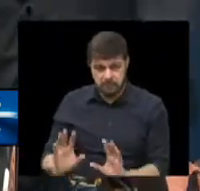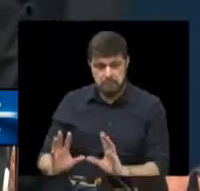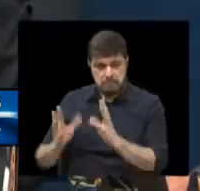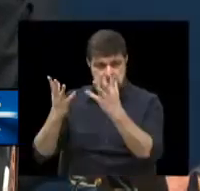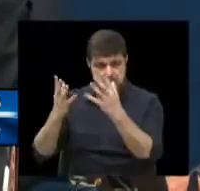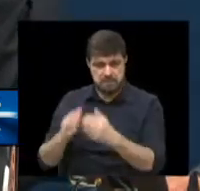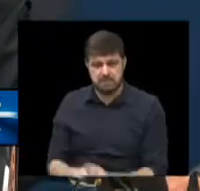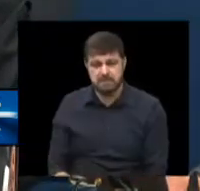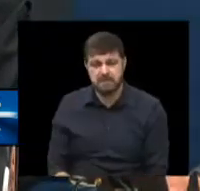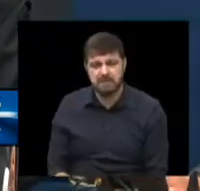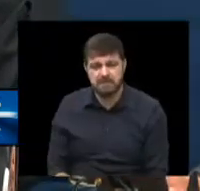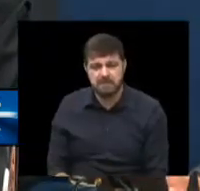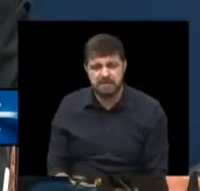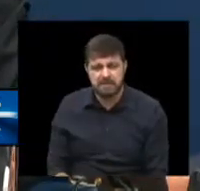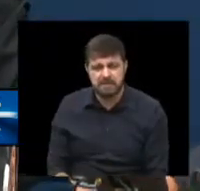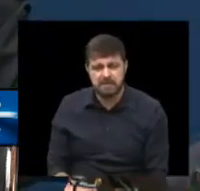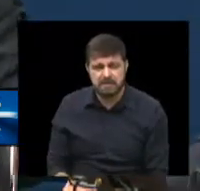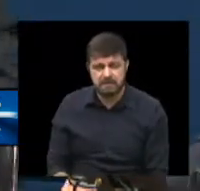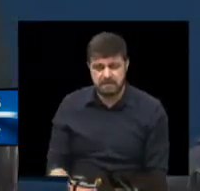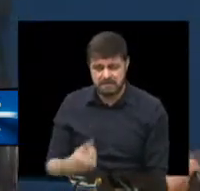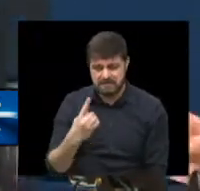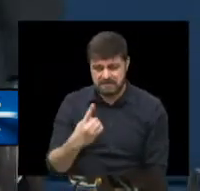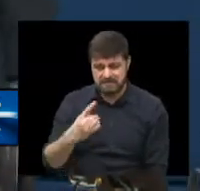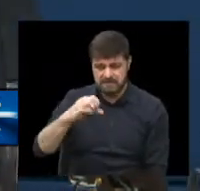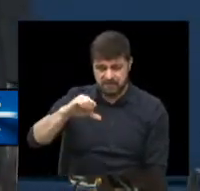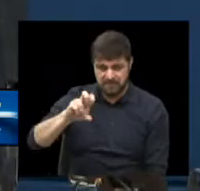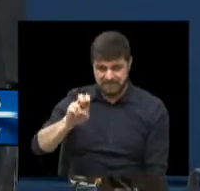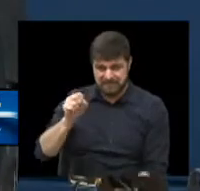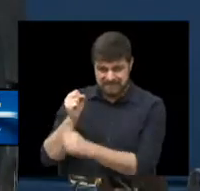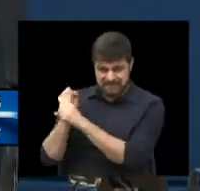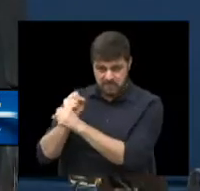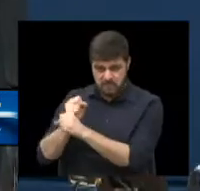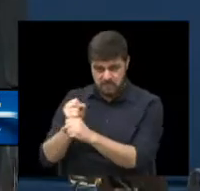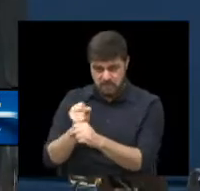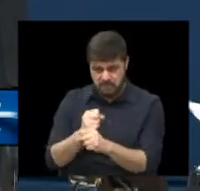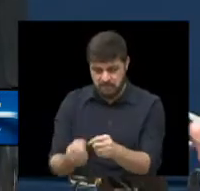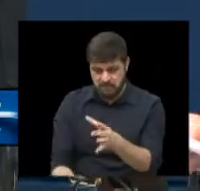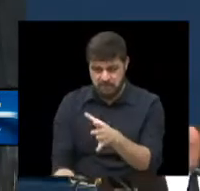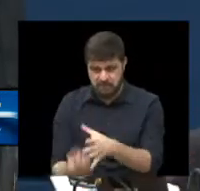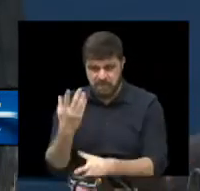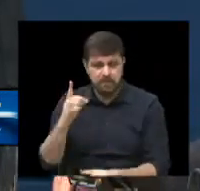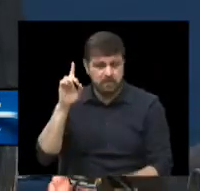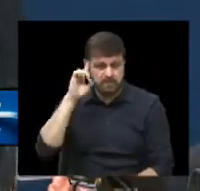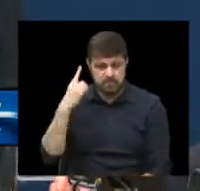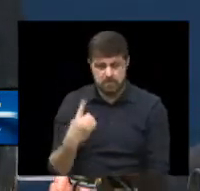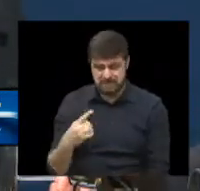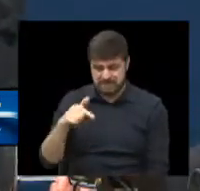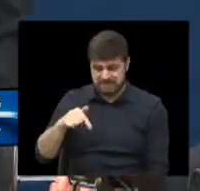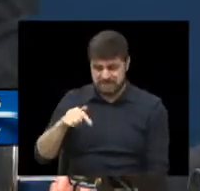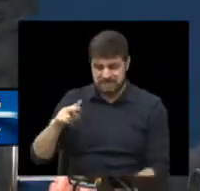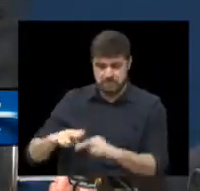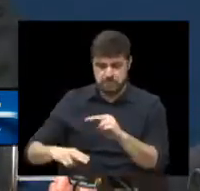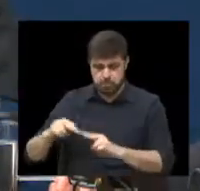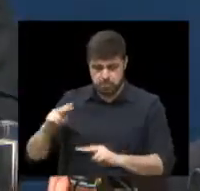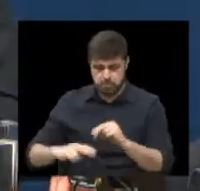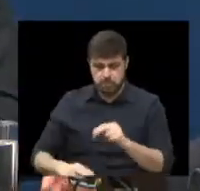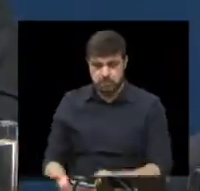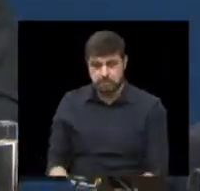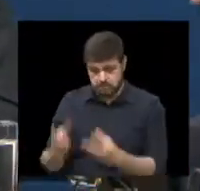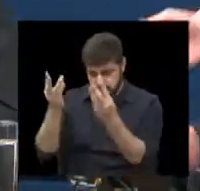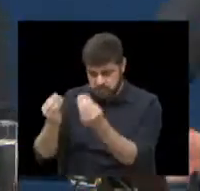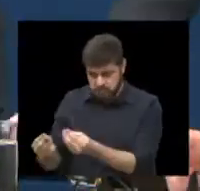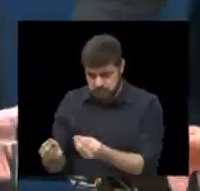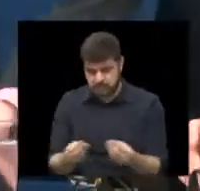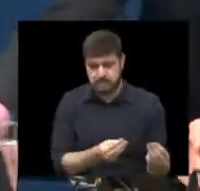celebração de 195 anos de fundação, comemorado no dia 17 de junho.